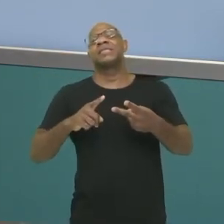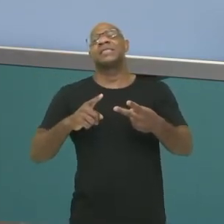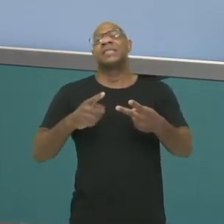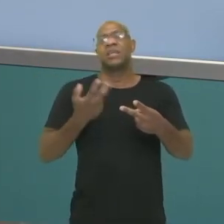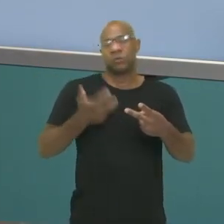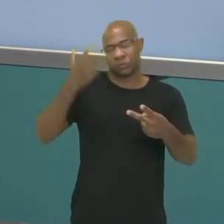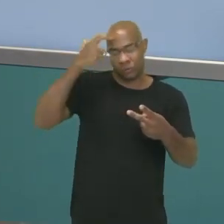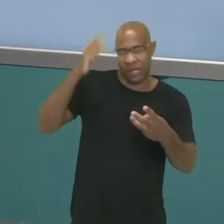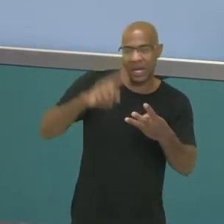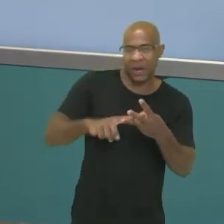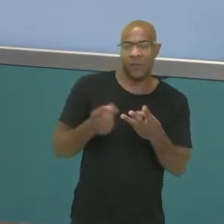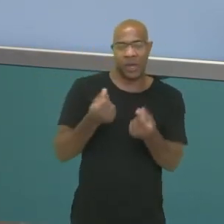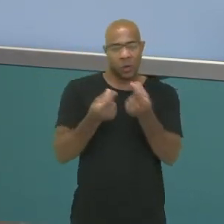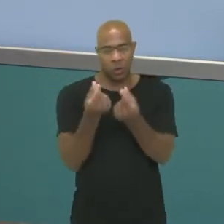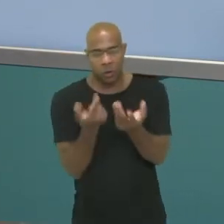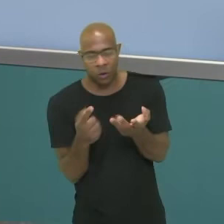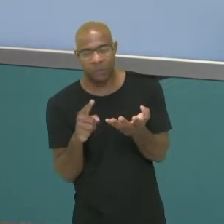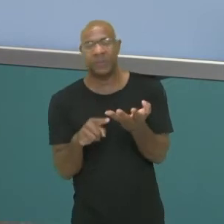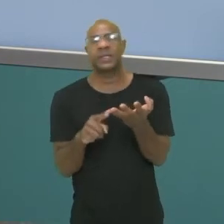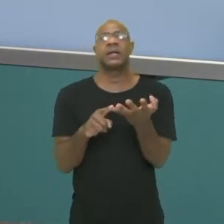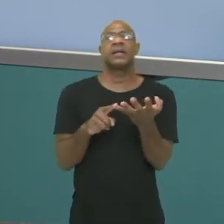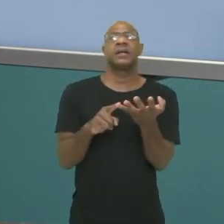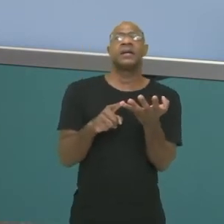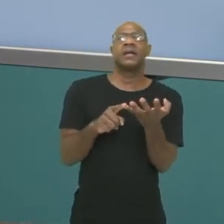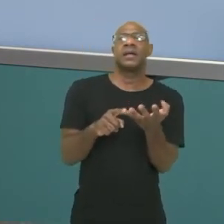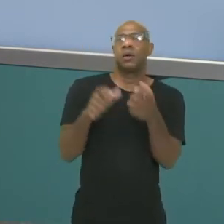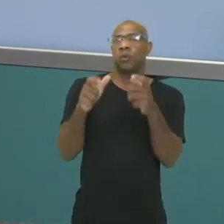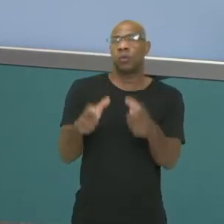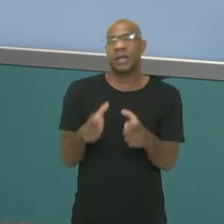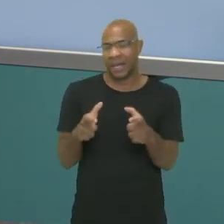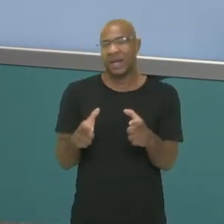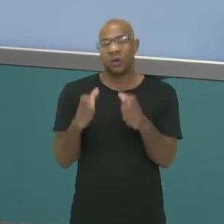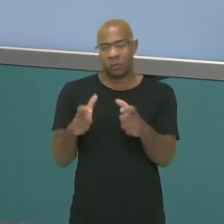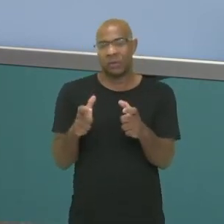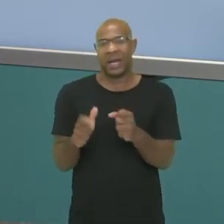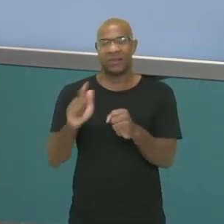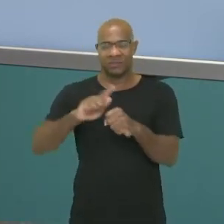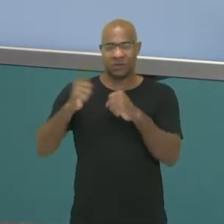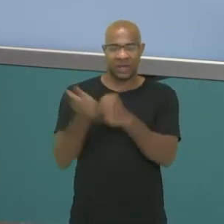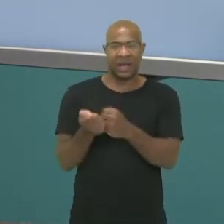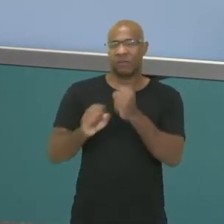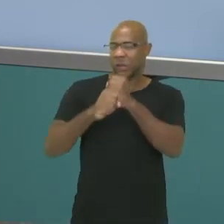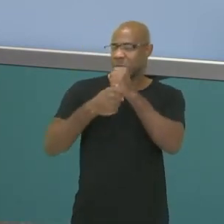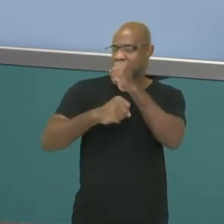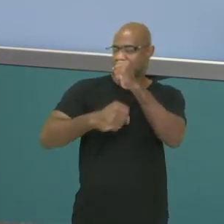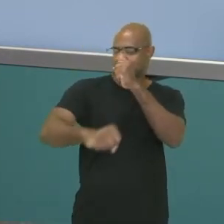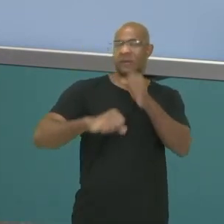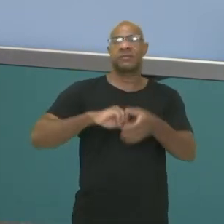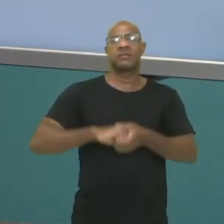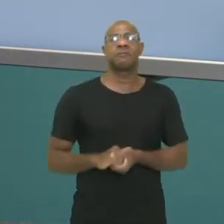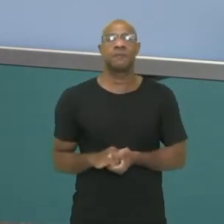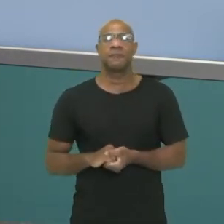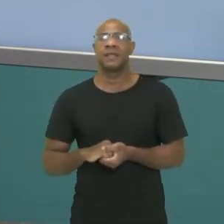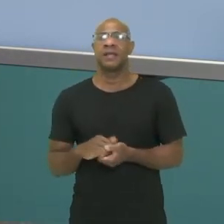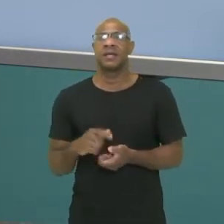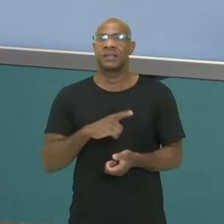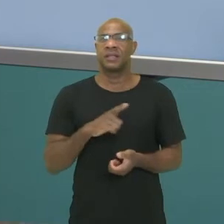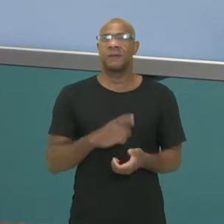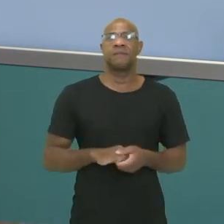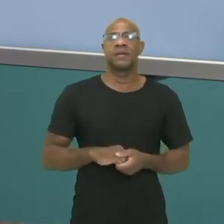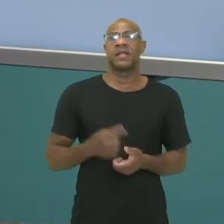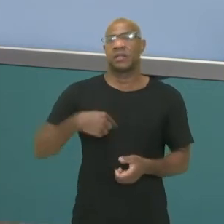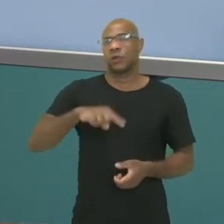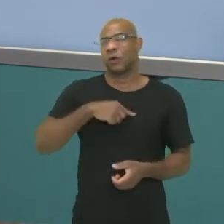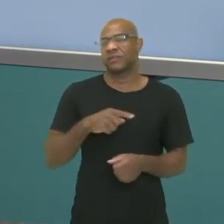cultural de forma geral, né? De espaçamento geográfico, de cidades, né? Se pensa a nossa cidade, divisão que ela tem, já